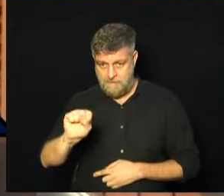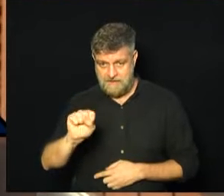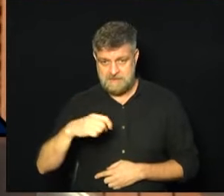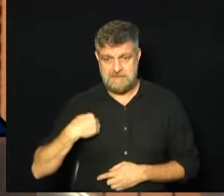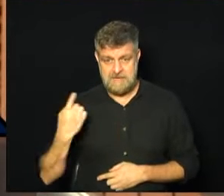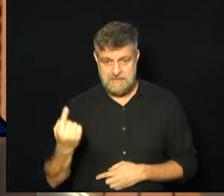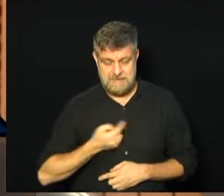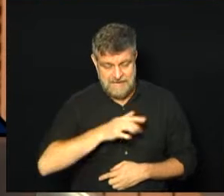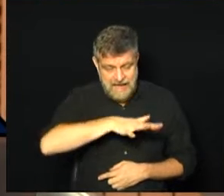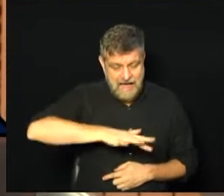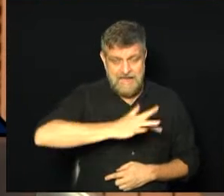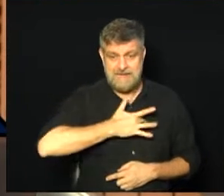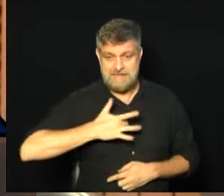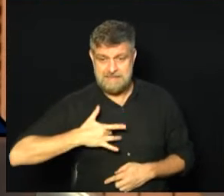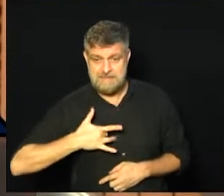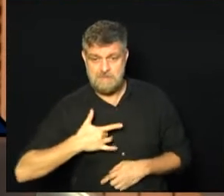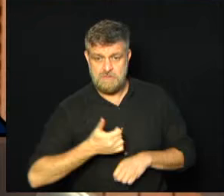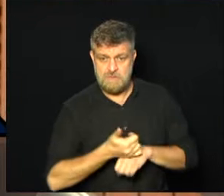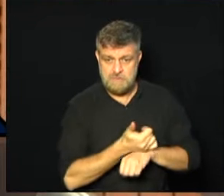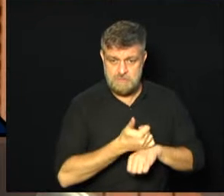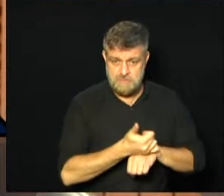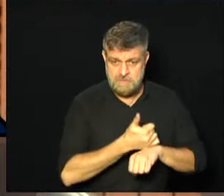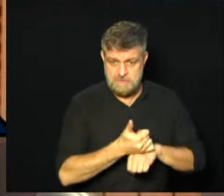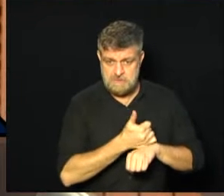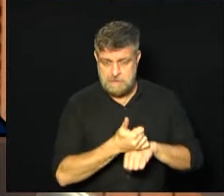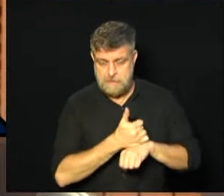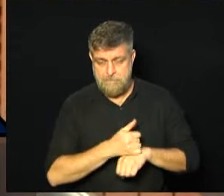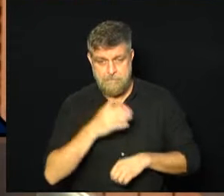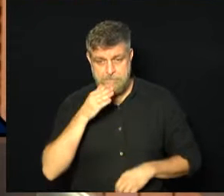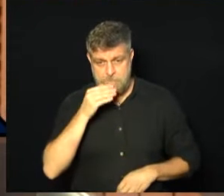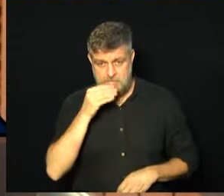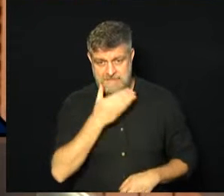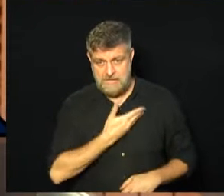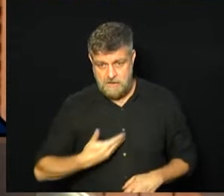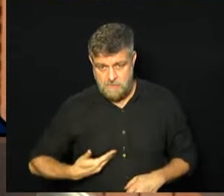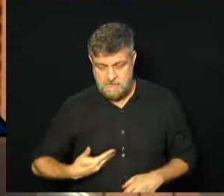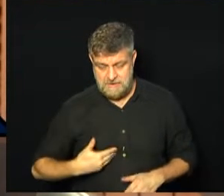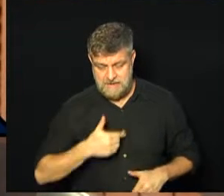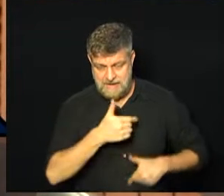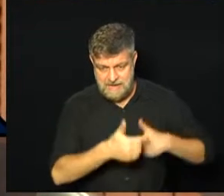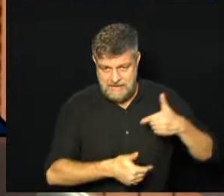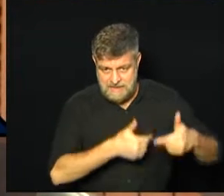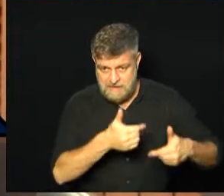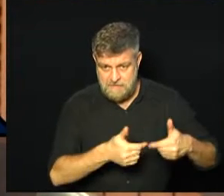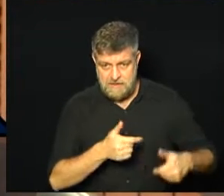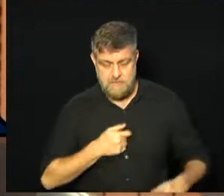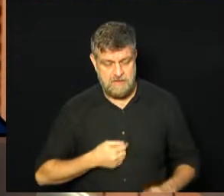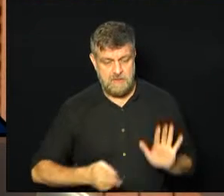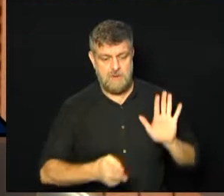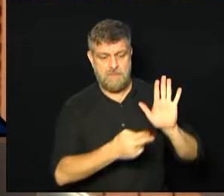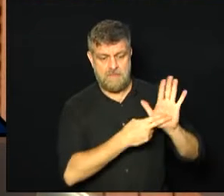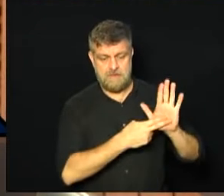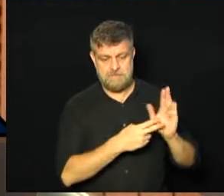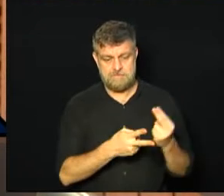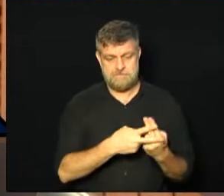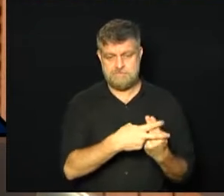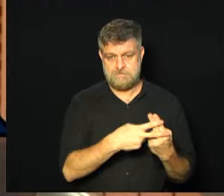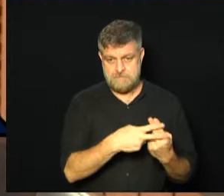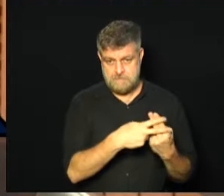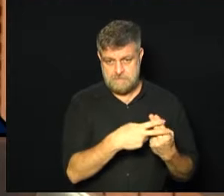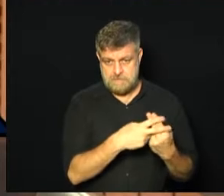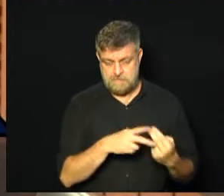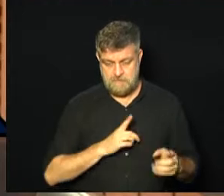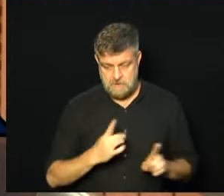da saúde pública que residem as adversidades e, como Rubens, se comprometem com o Sistema Único de Saúde no